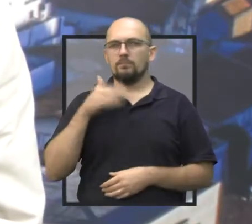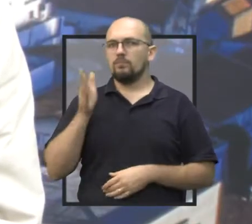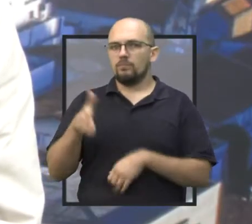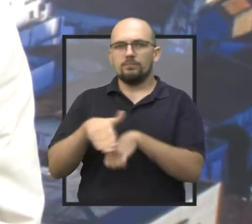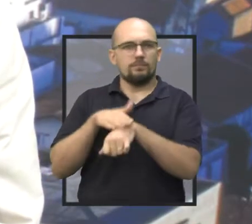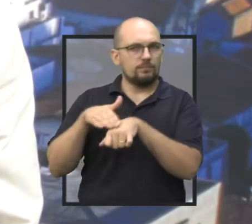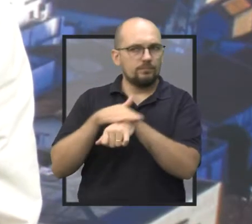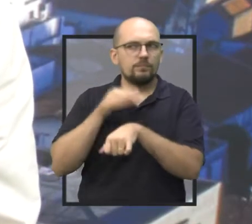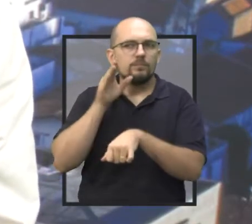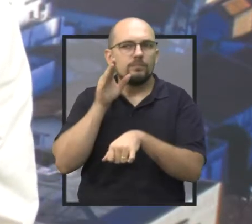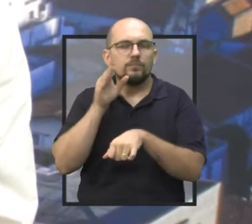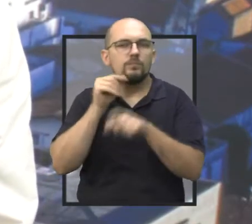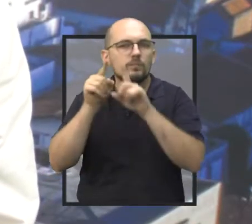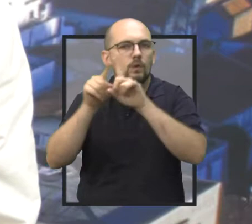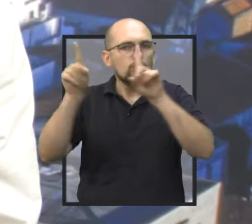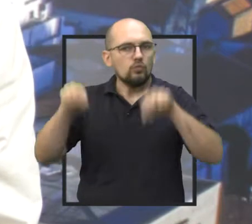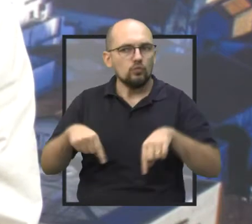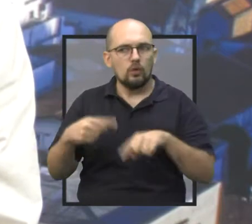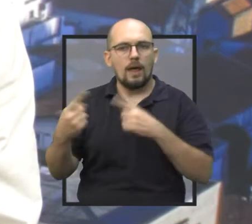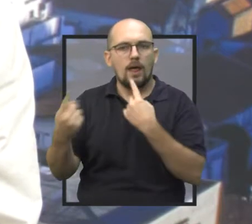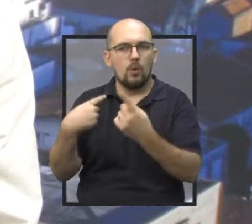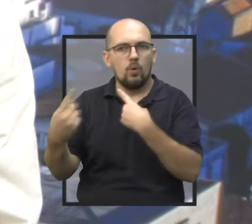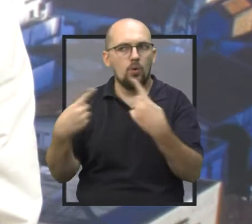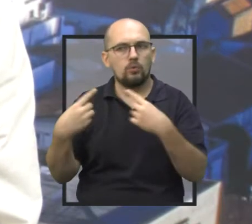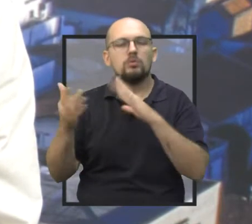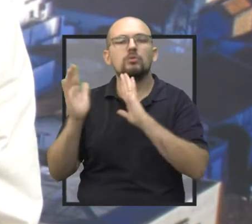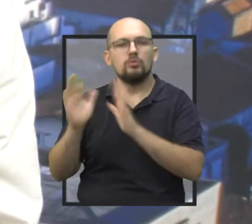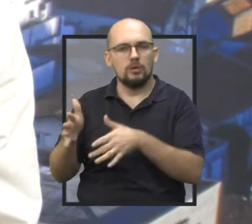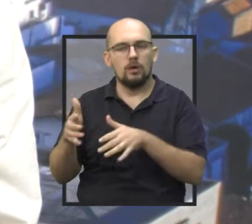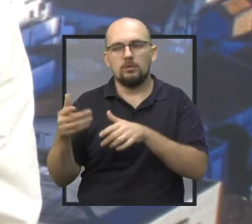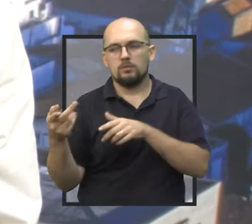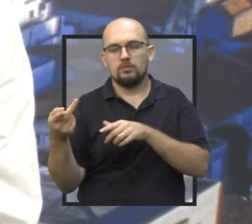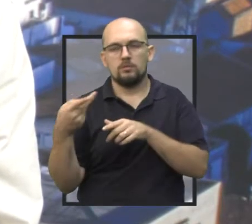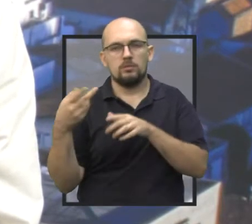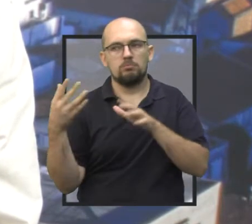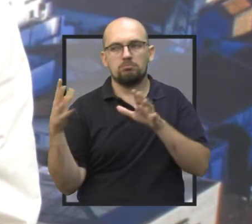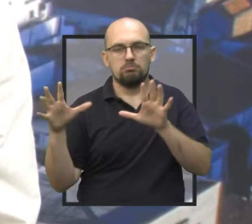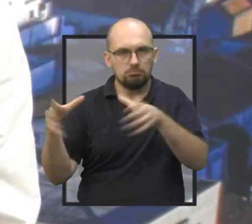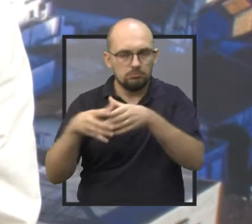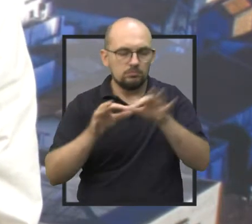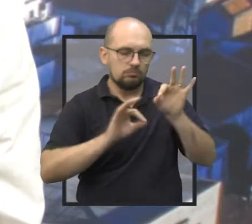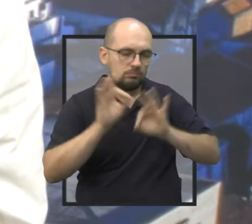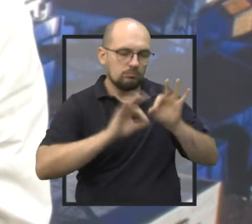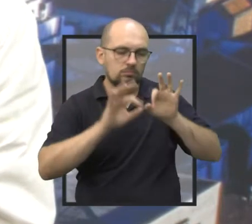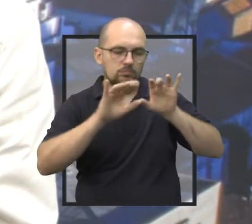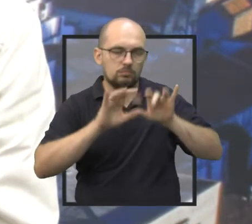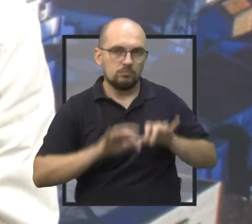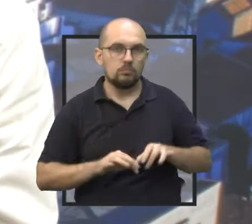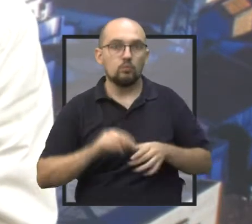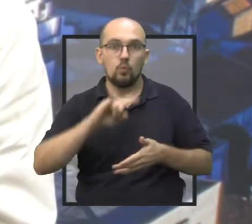conversei com várias funcionárias, inclusive estamos elaborando documentos para entrar com uma liminar, que tem uma